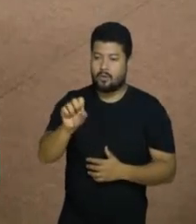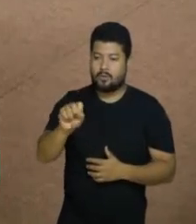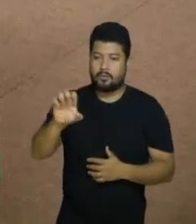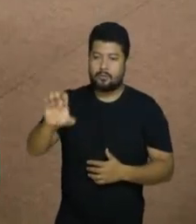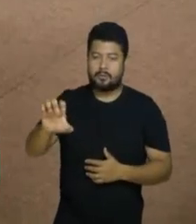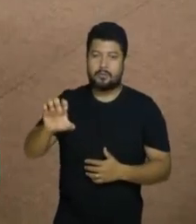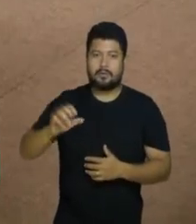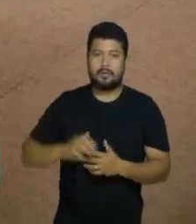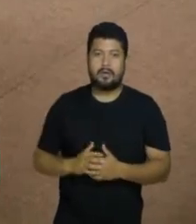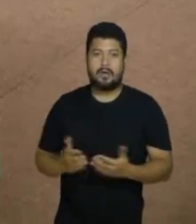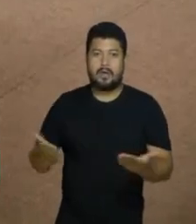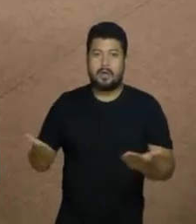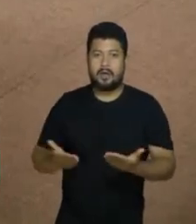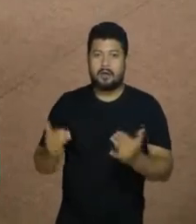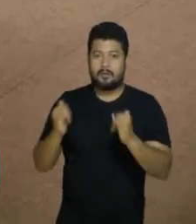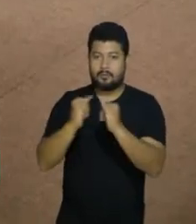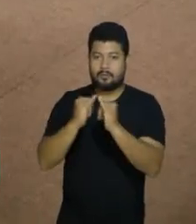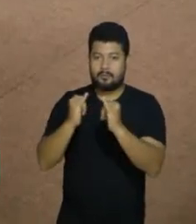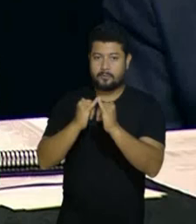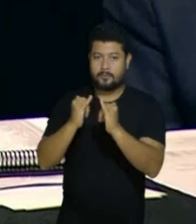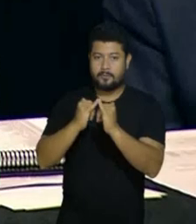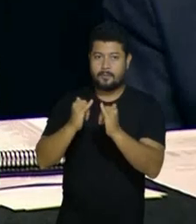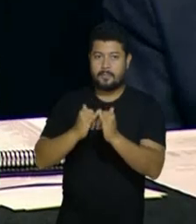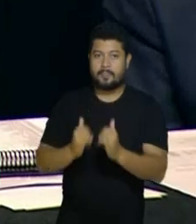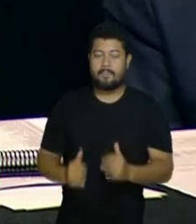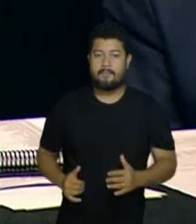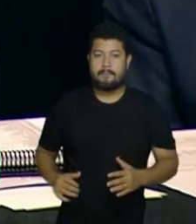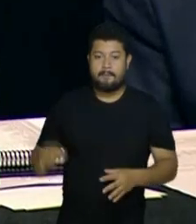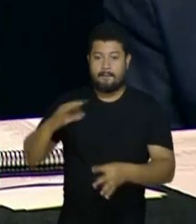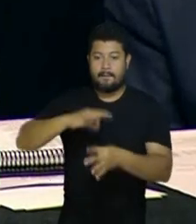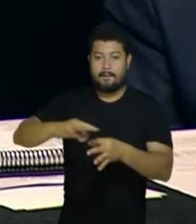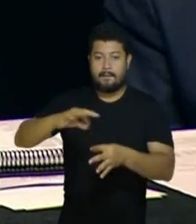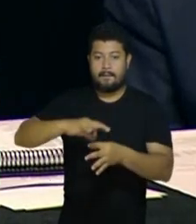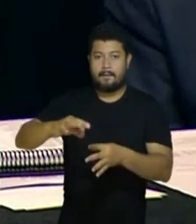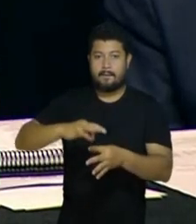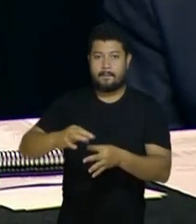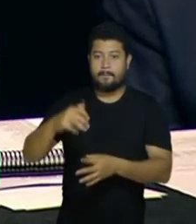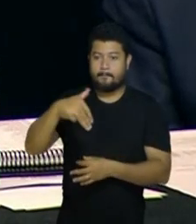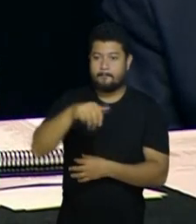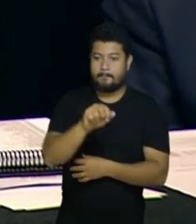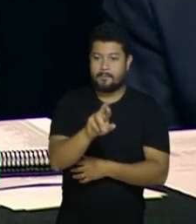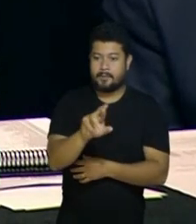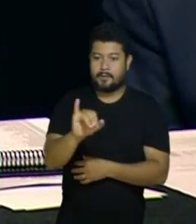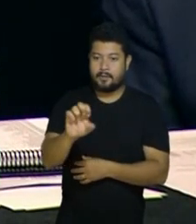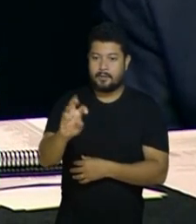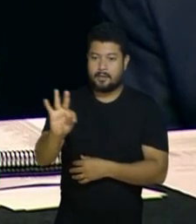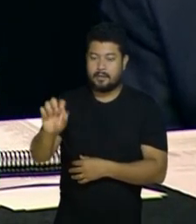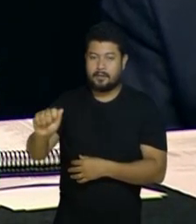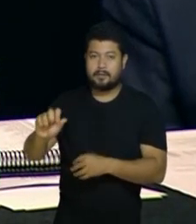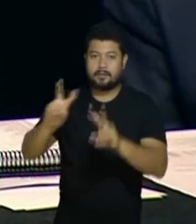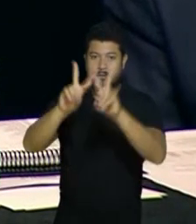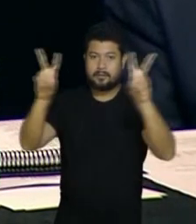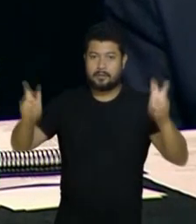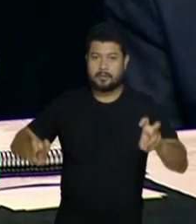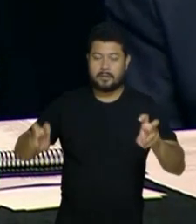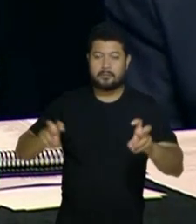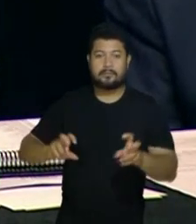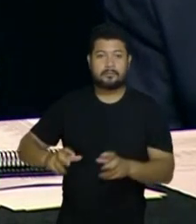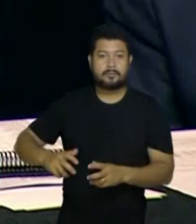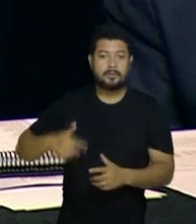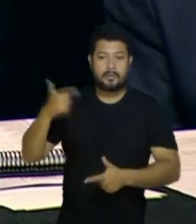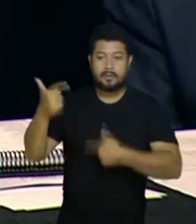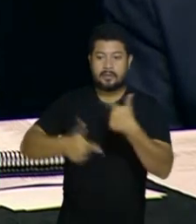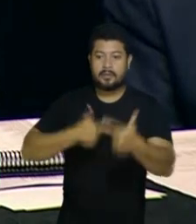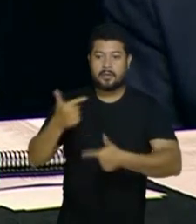Entidade Hospital e Maternidade Marieta Kondermornhausen. Tema sobre os trabalhos do hospital. Gerente financeiro Thiago